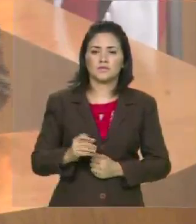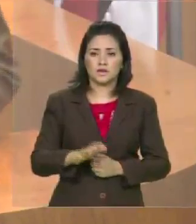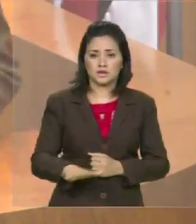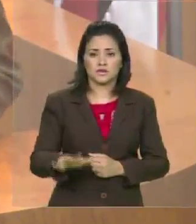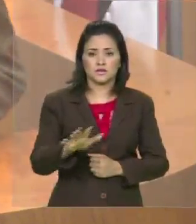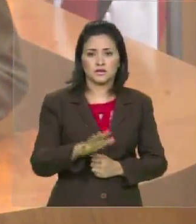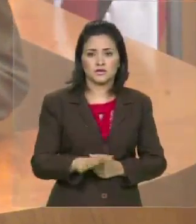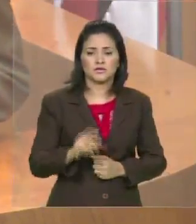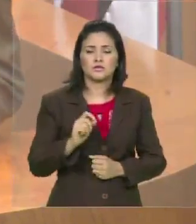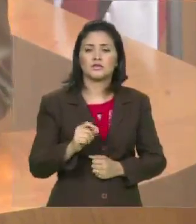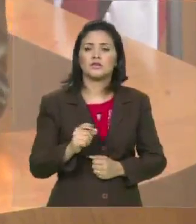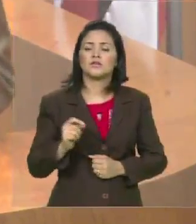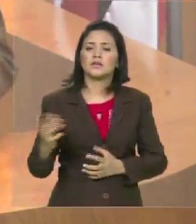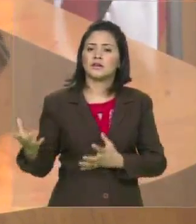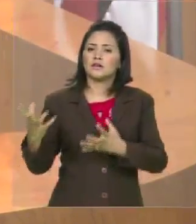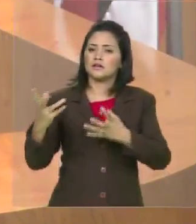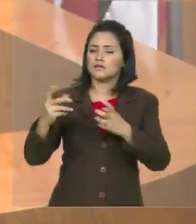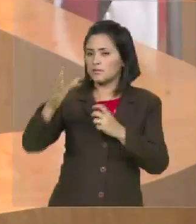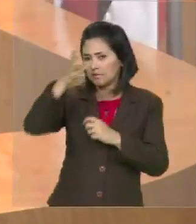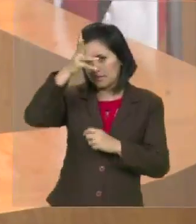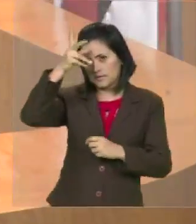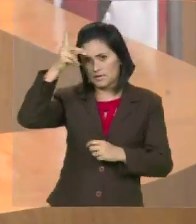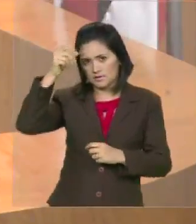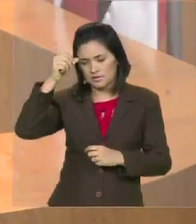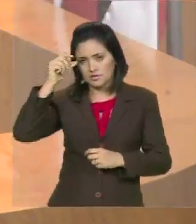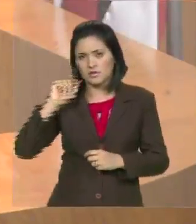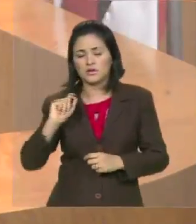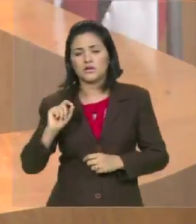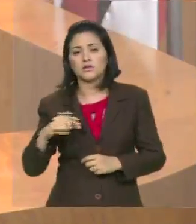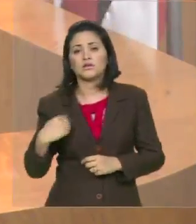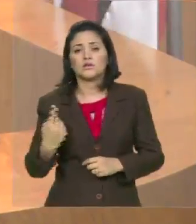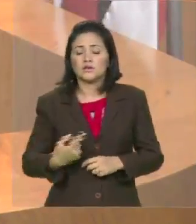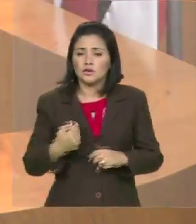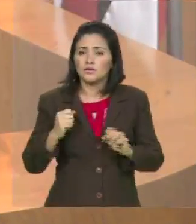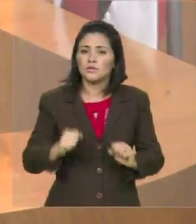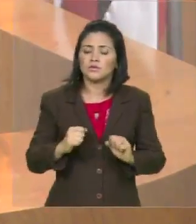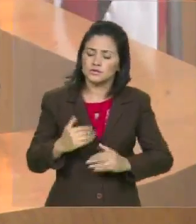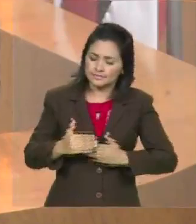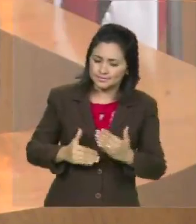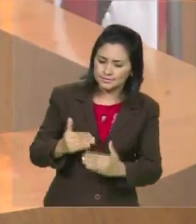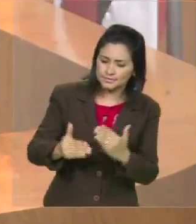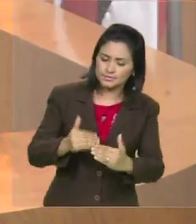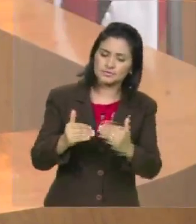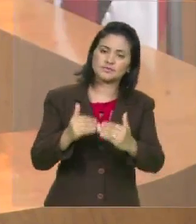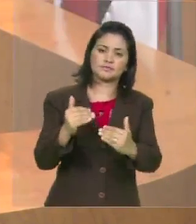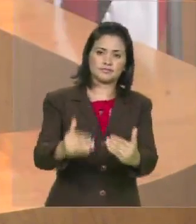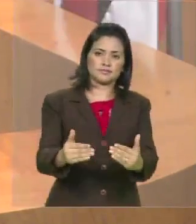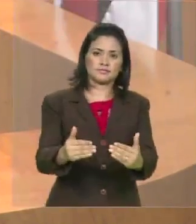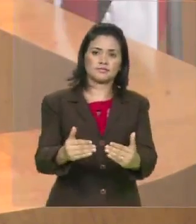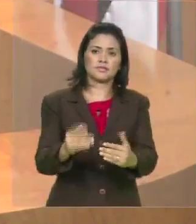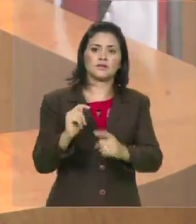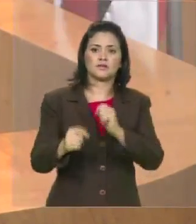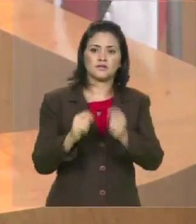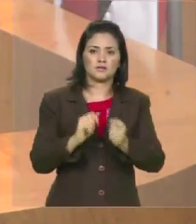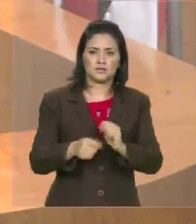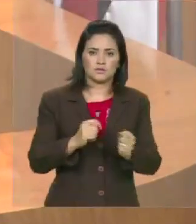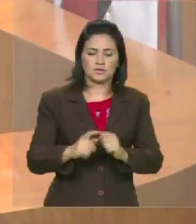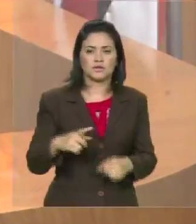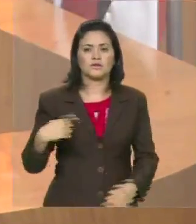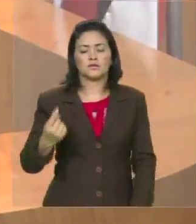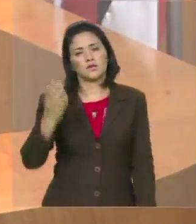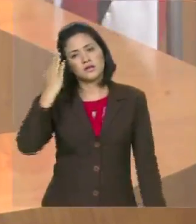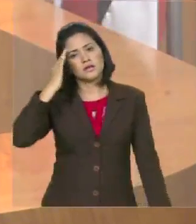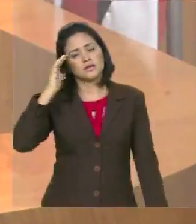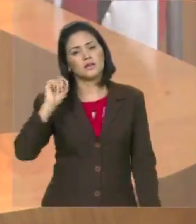vem da Amazônia, que é um selo que nós temos que ter realmente de produção. Então, nesse sentido, nós entendemos que é fundamental para